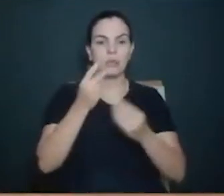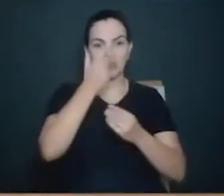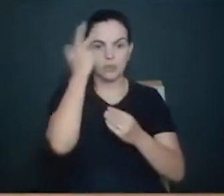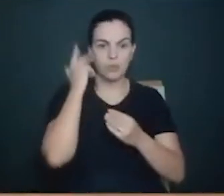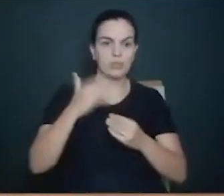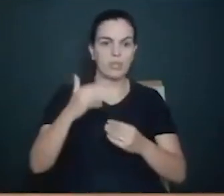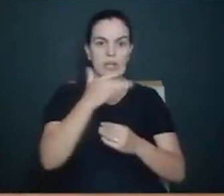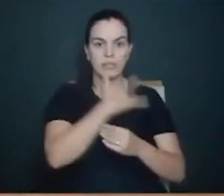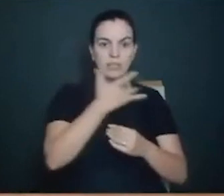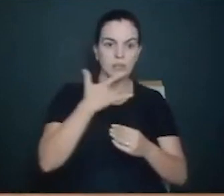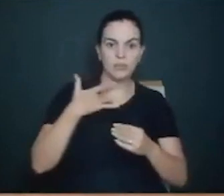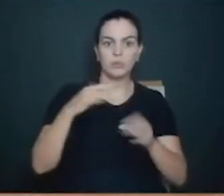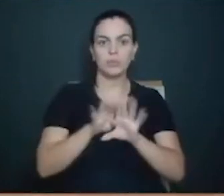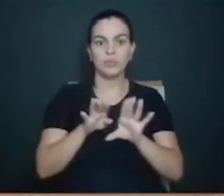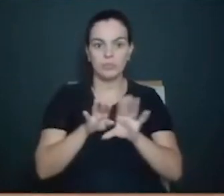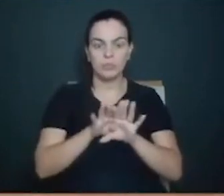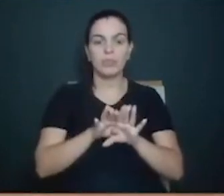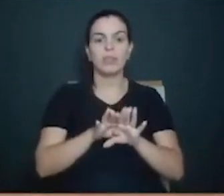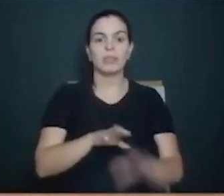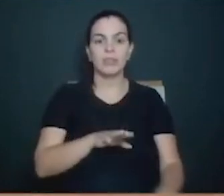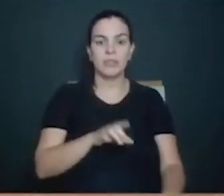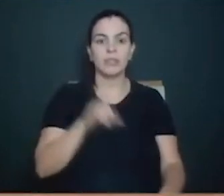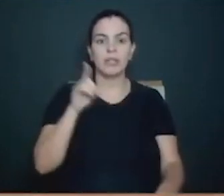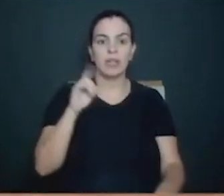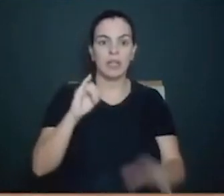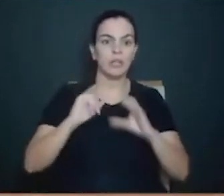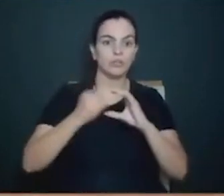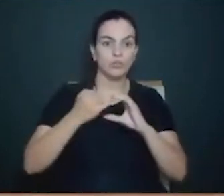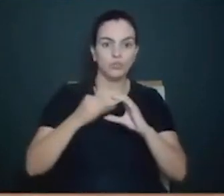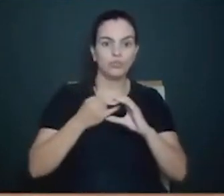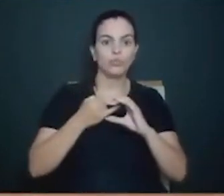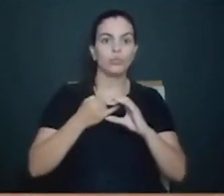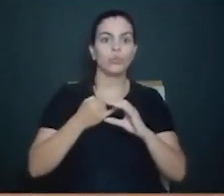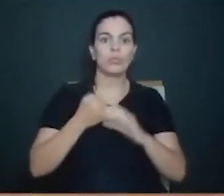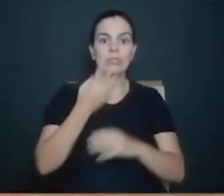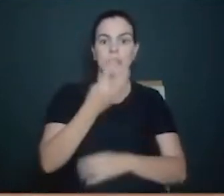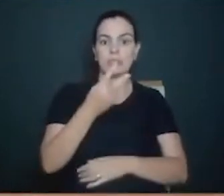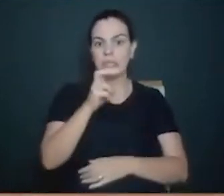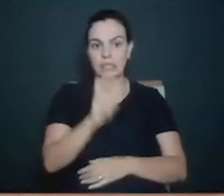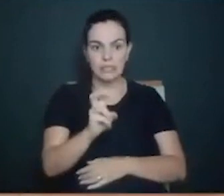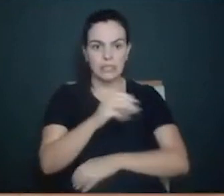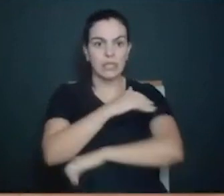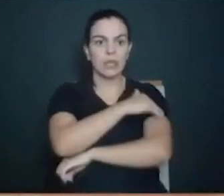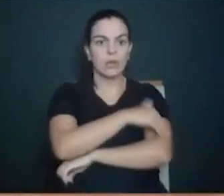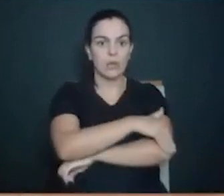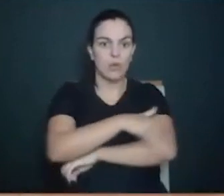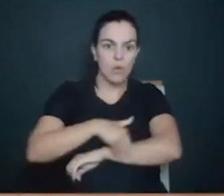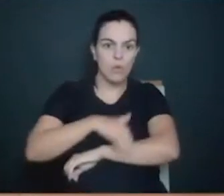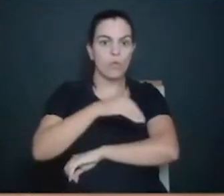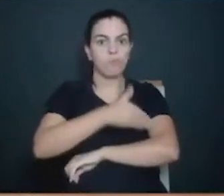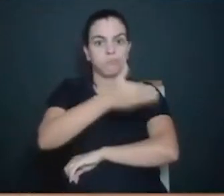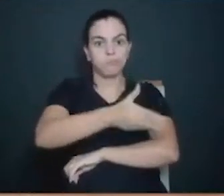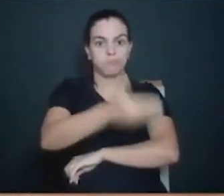Cajuru também, com 35 quarteirões, levando informações importantes para a população. Então, como eu falei